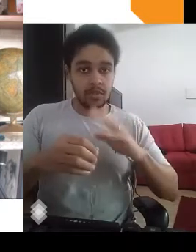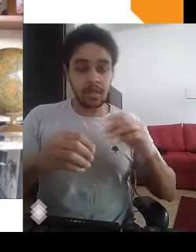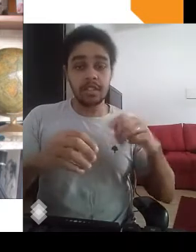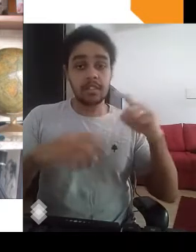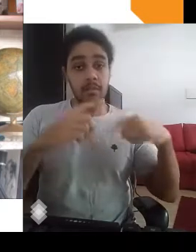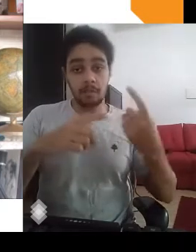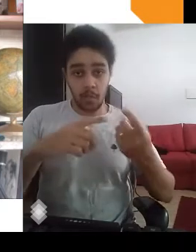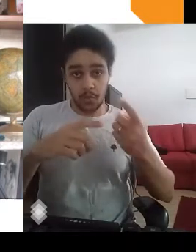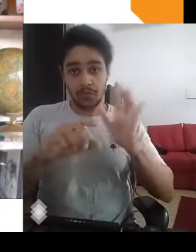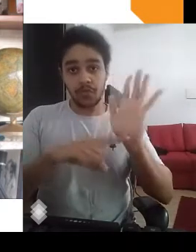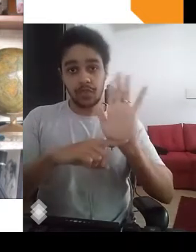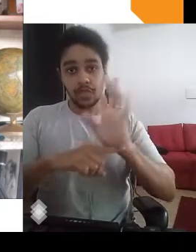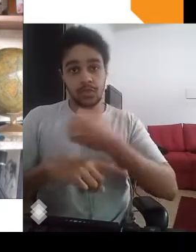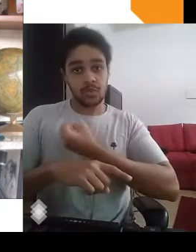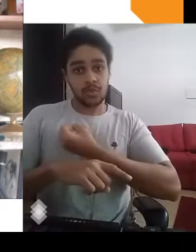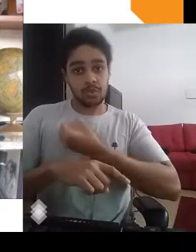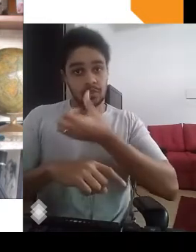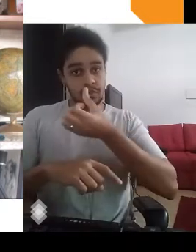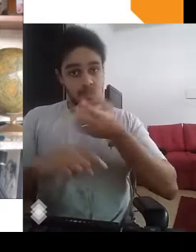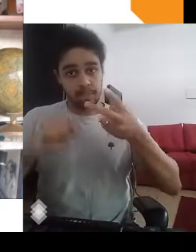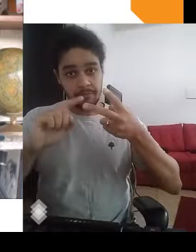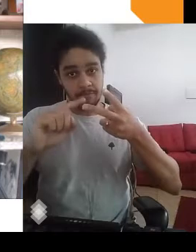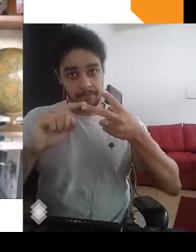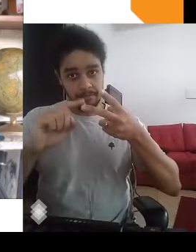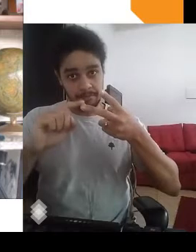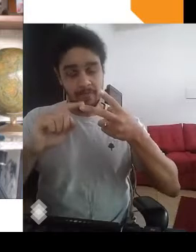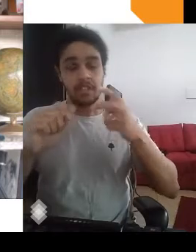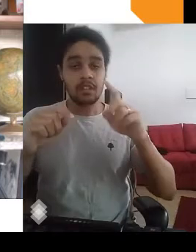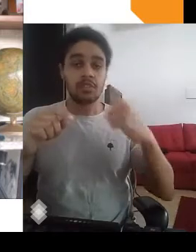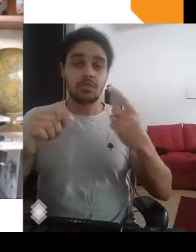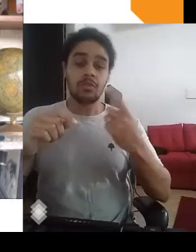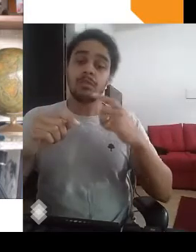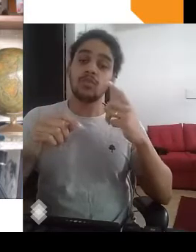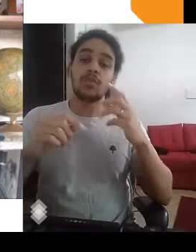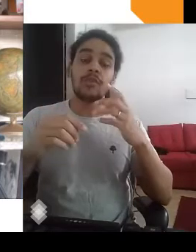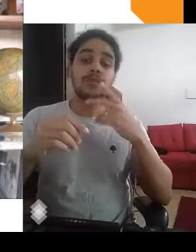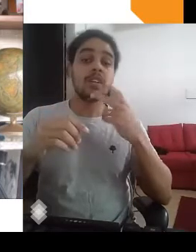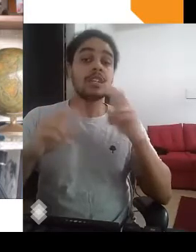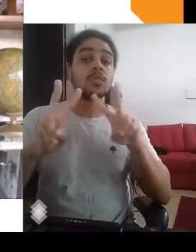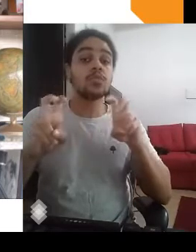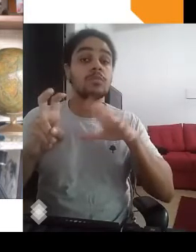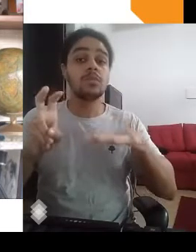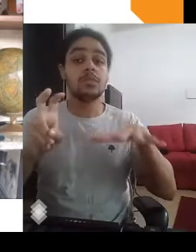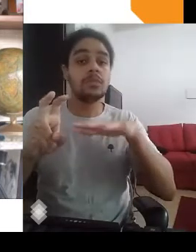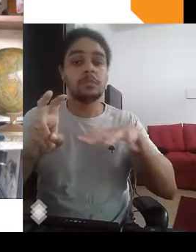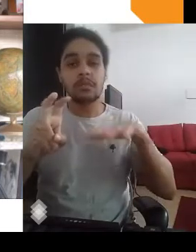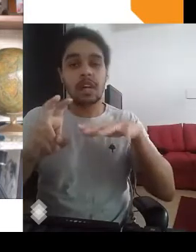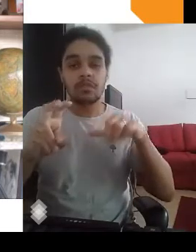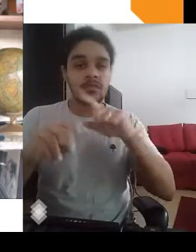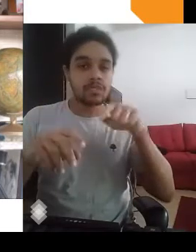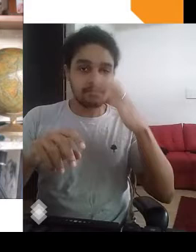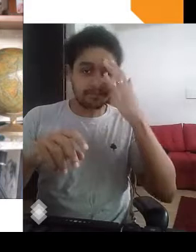ser o vídeo de número 6, nós vamos falar sobre esse espaço. Vamos tratar efetivamente esse espaço para que vocês tenham uma